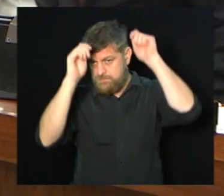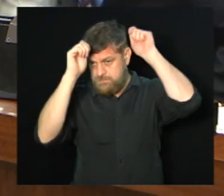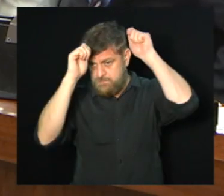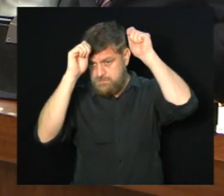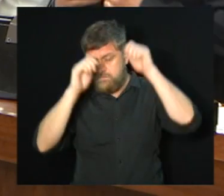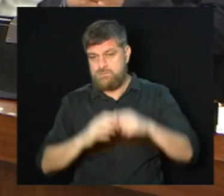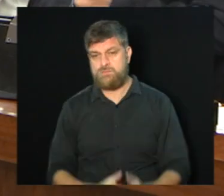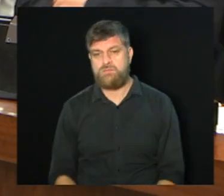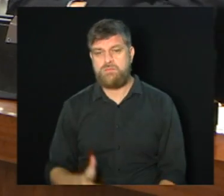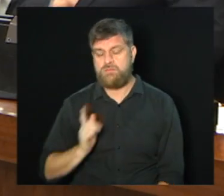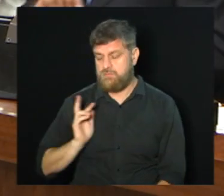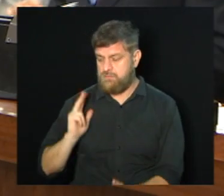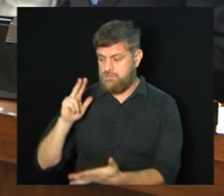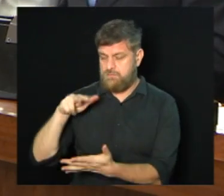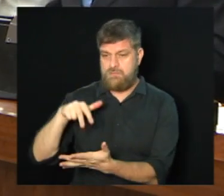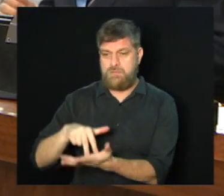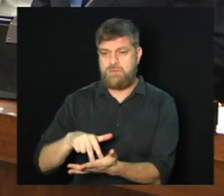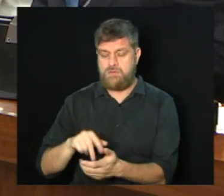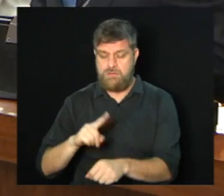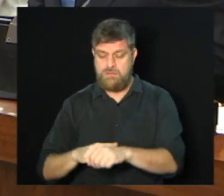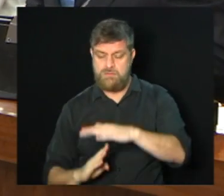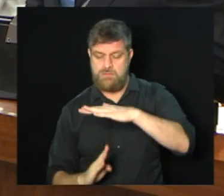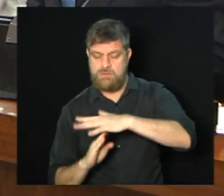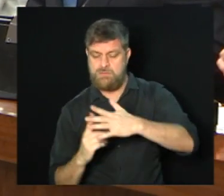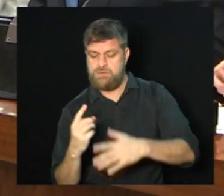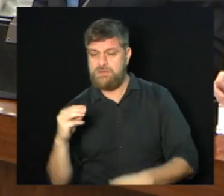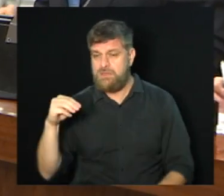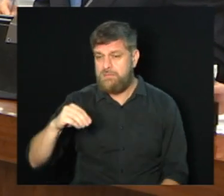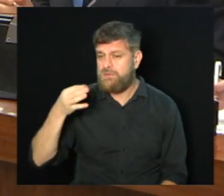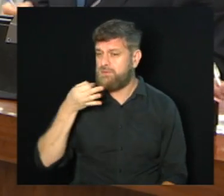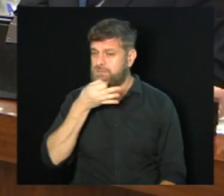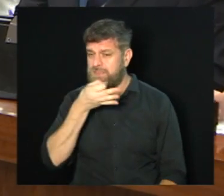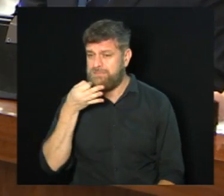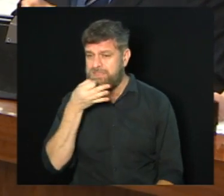Vereador Edson Ribeiro, Vossa Excelência tem a tribuna por até 10 minutos.